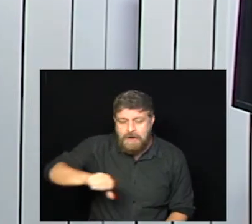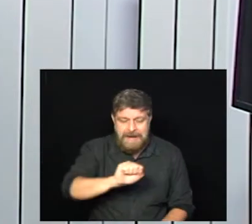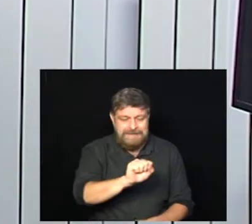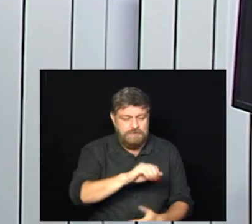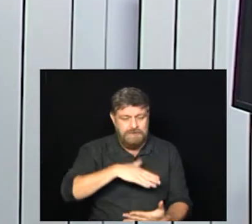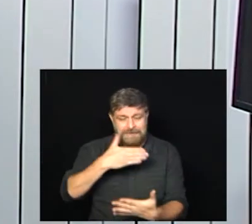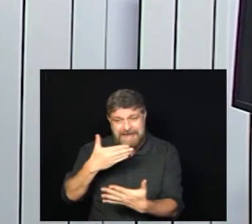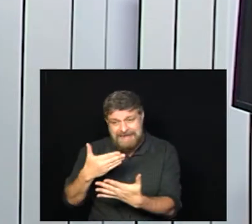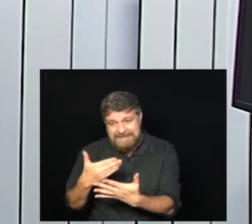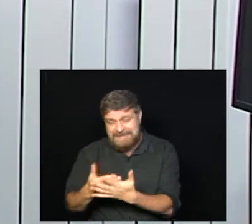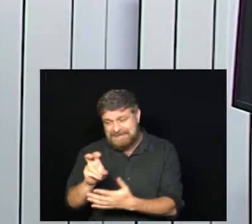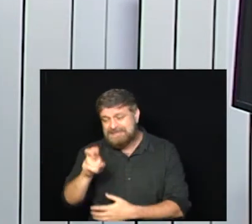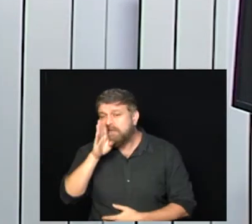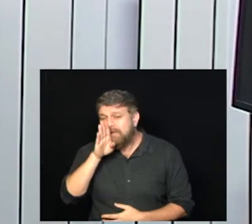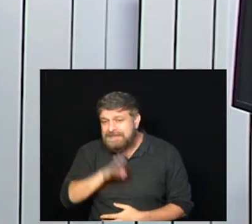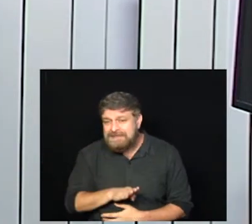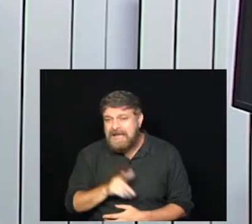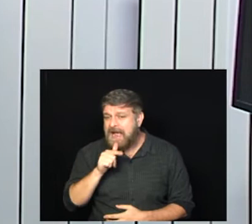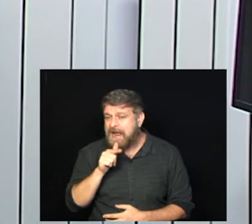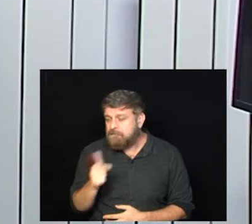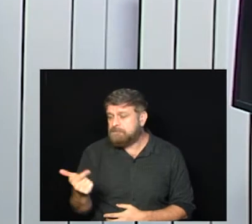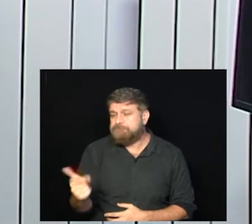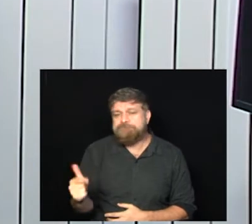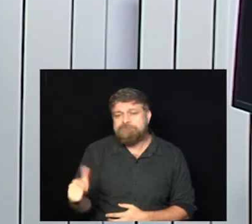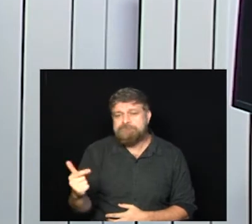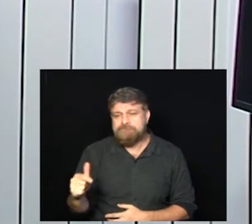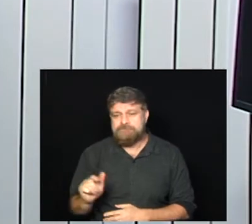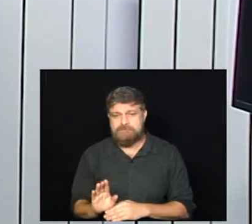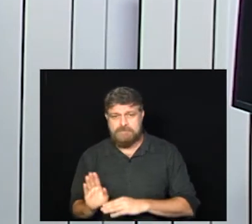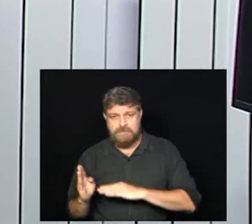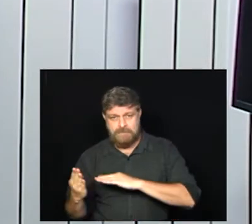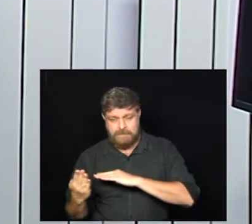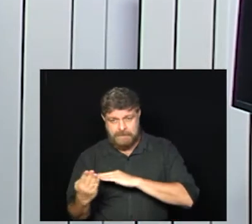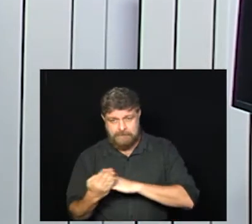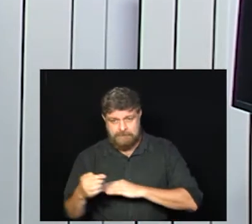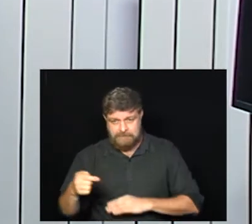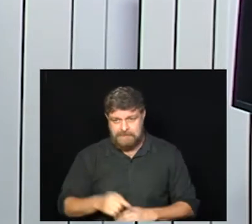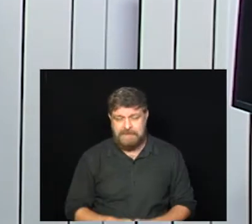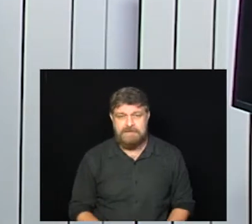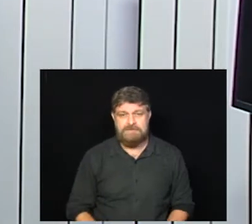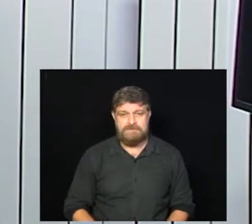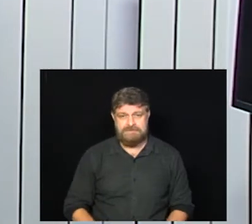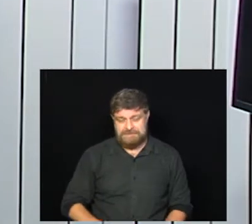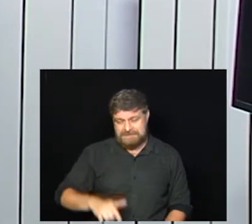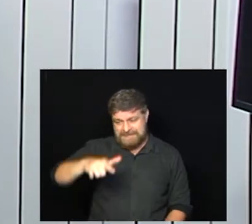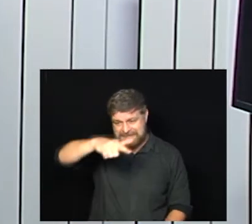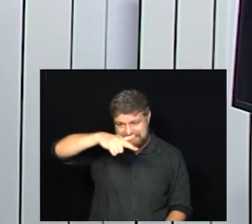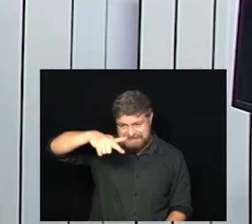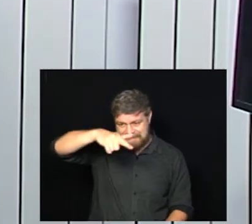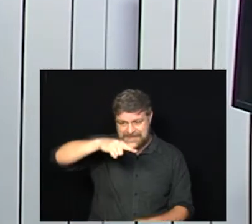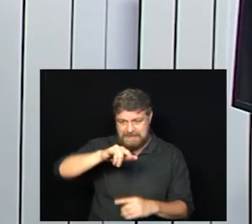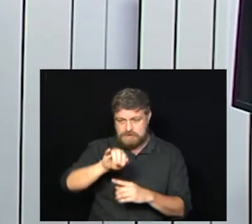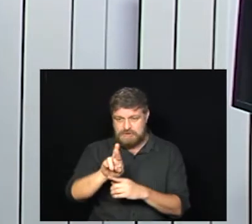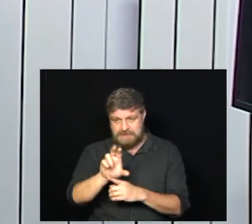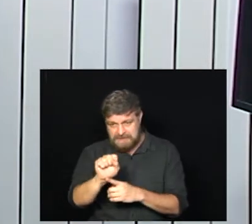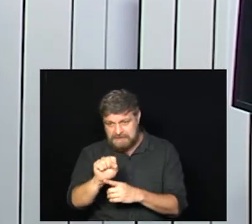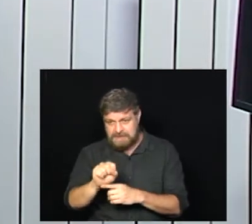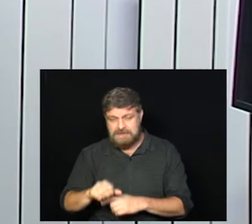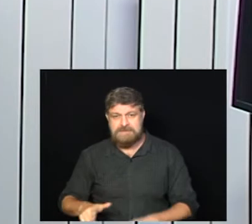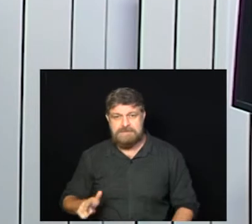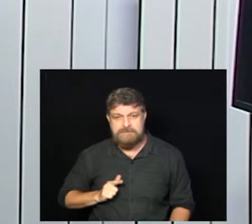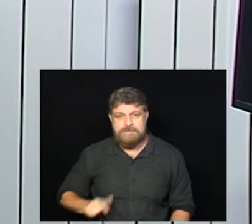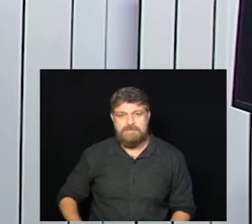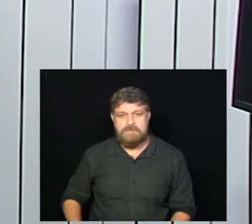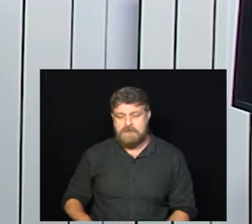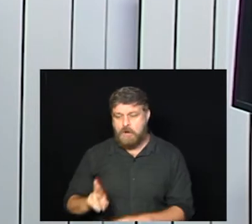da manhã às 5 horas da tarde, parte do Cidade Satélite Íris, Arruamento Rossi